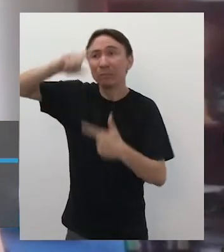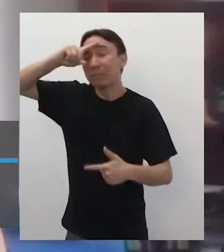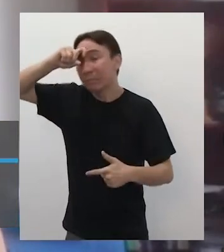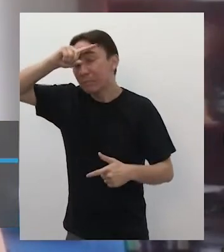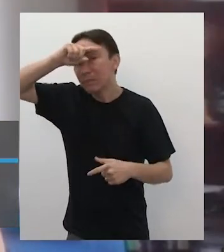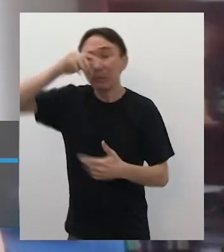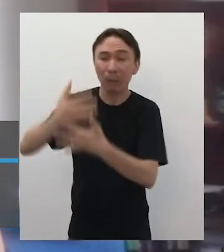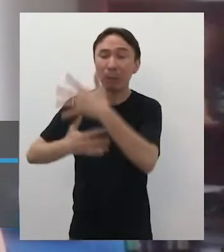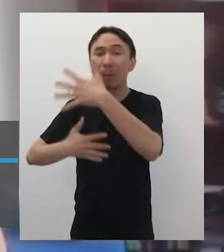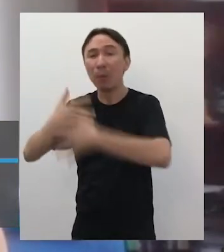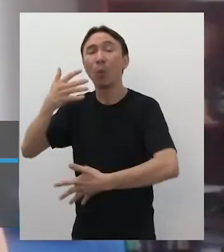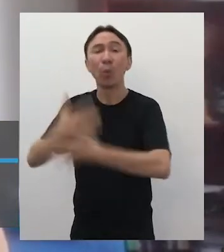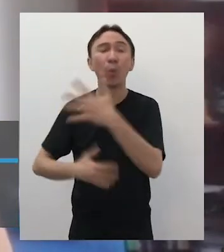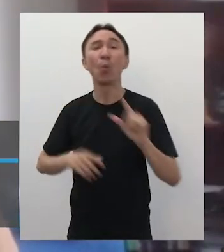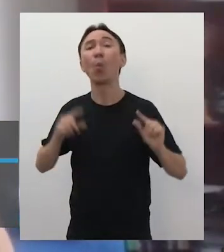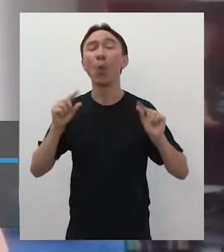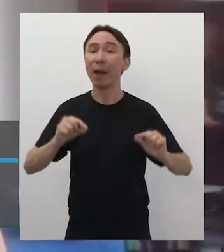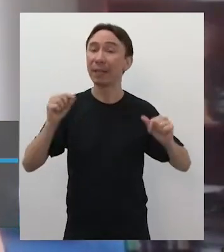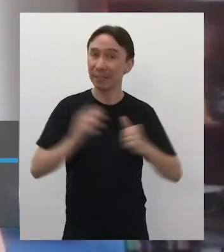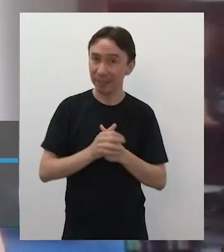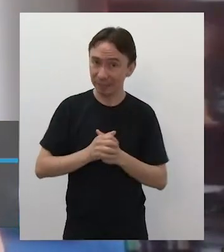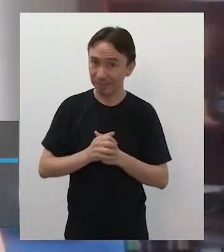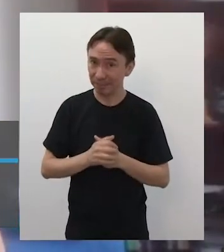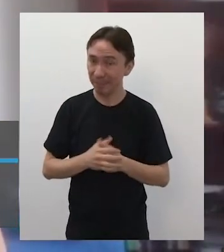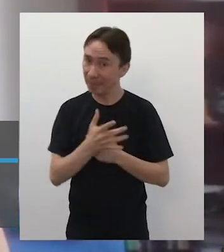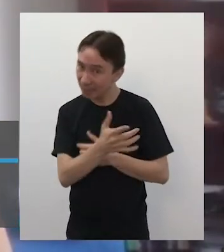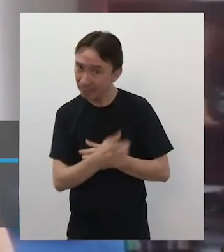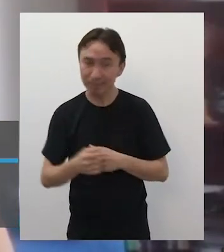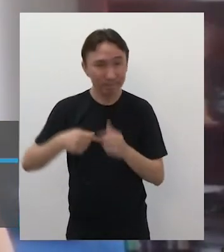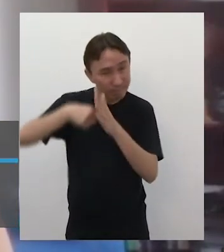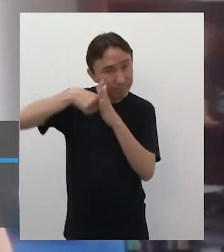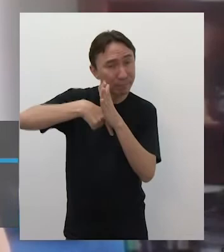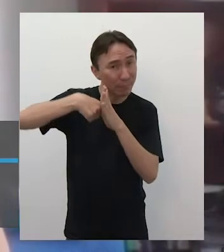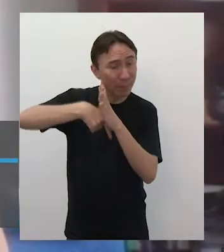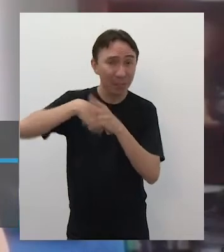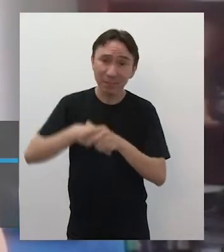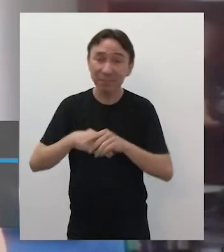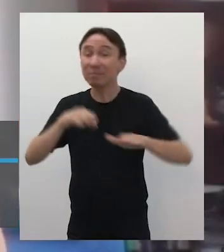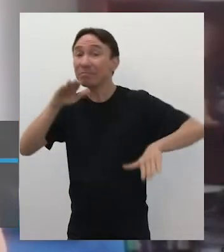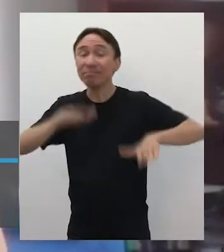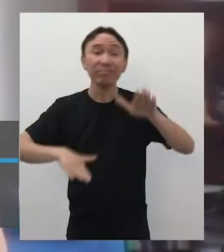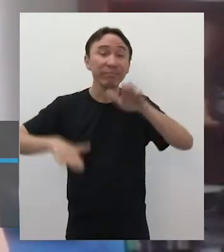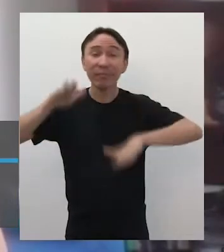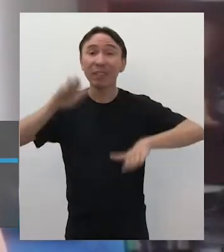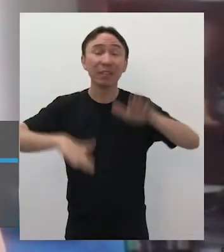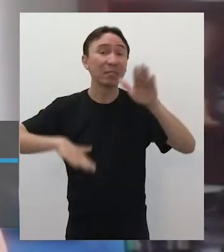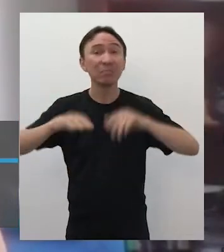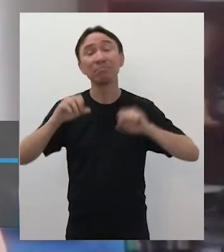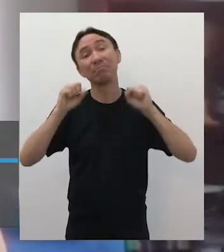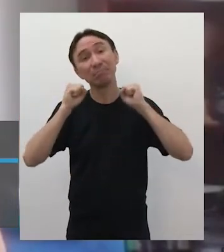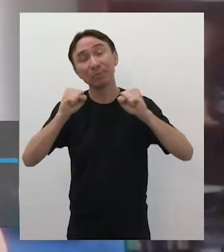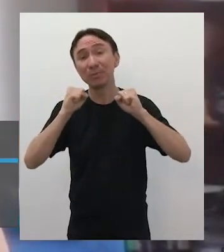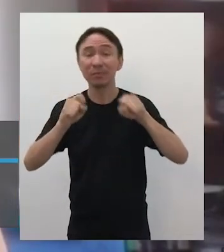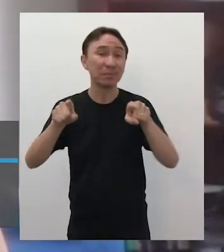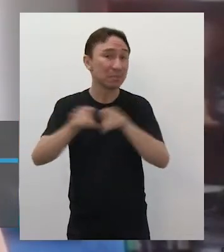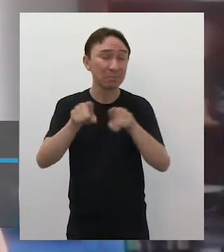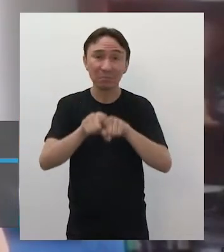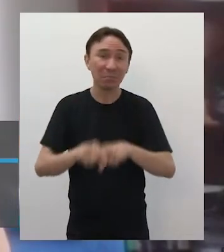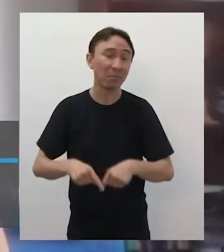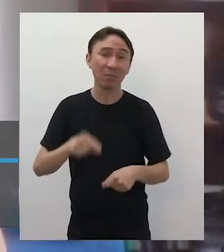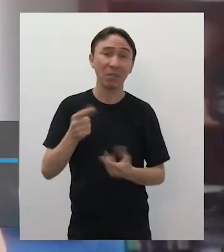daquelas 5 competências socioemocionais da autogestão, talvez a gente precise olhar, então talvez a gente precise do